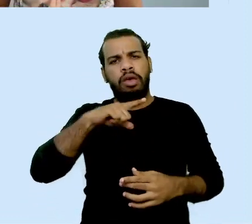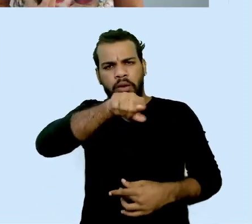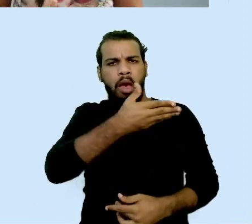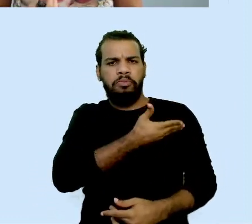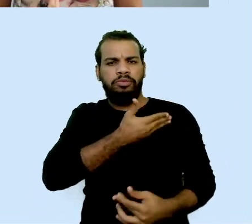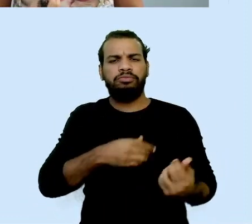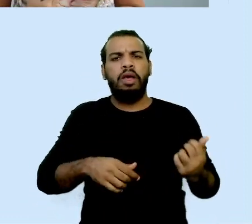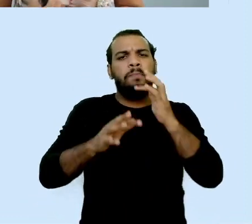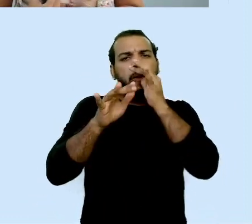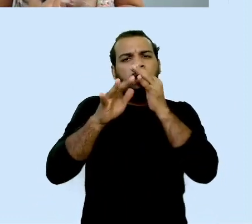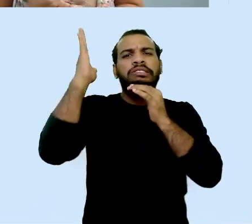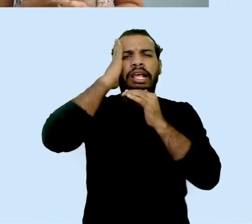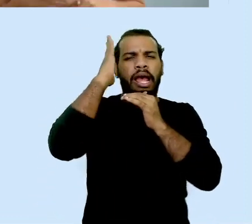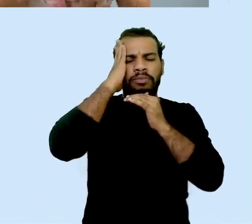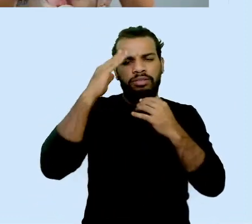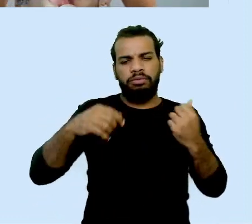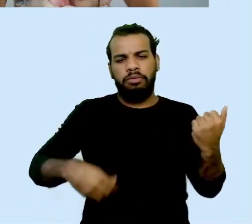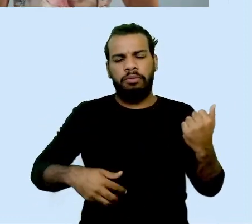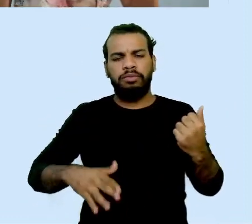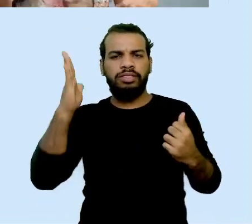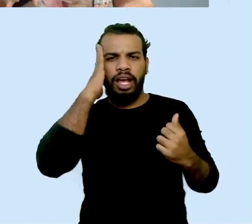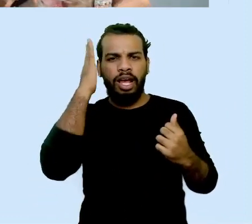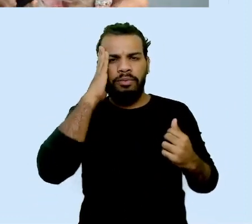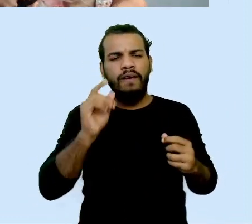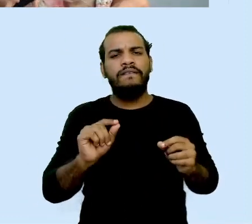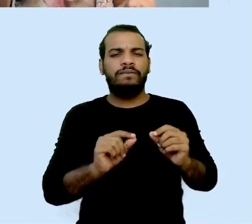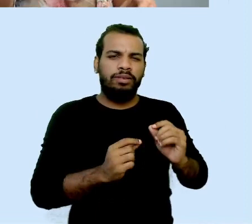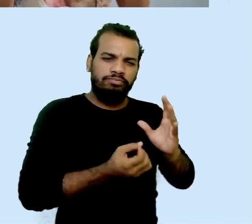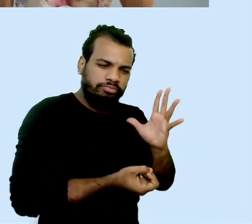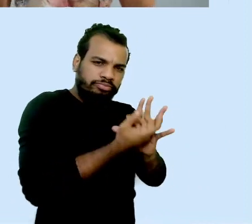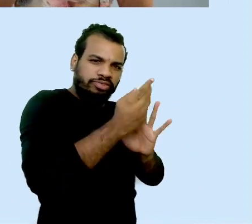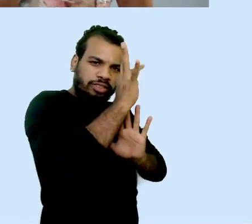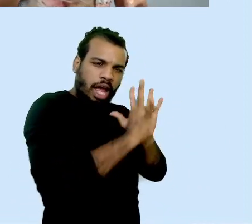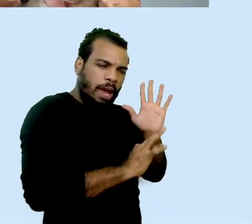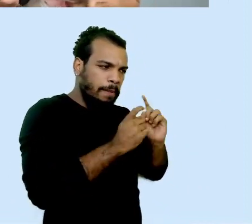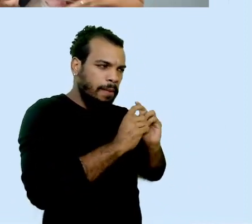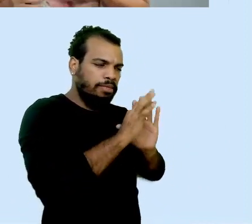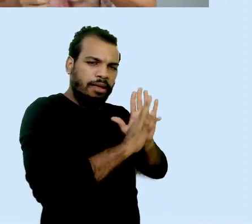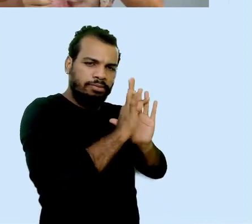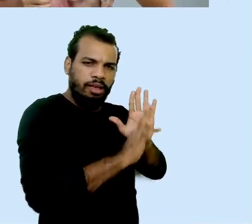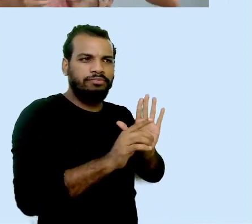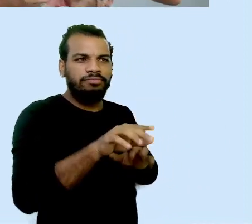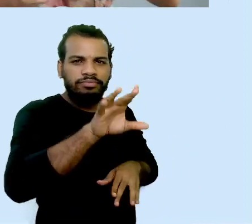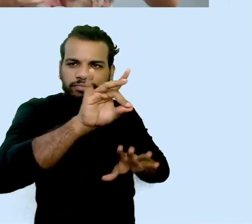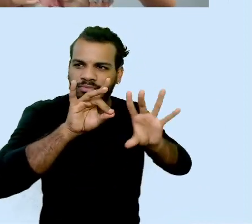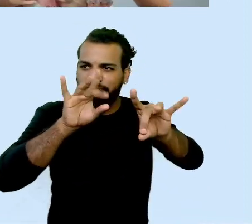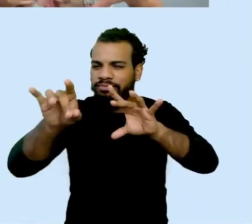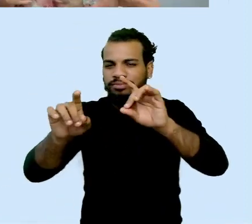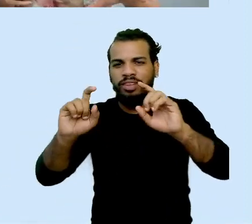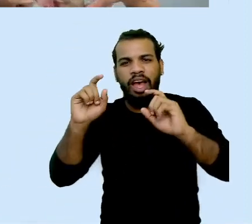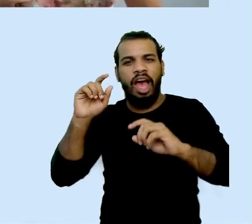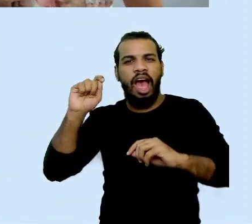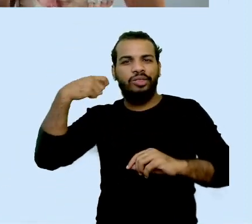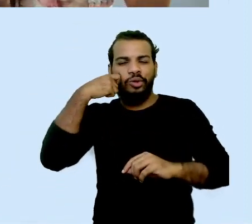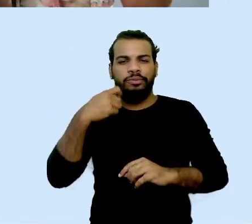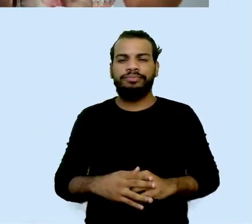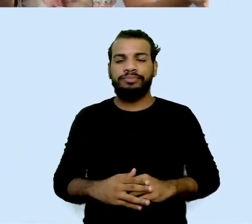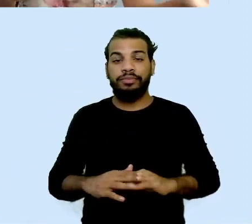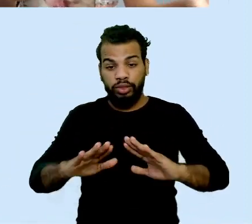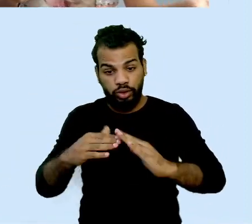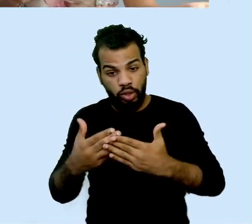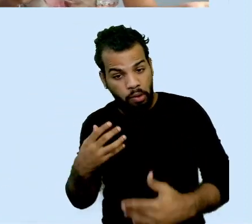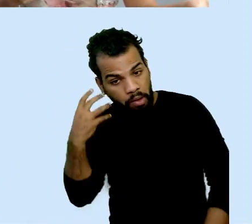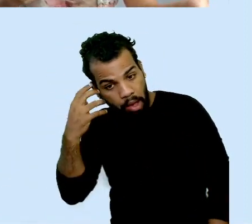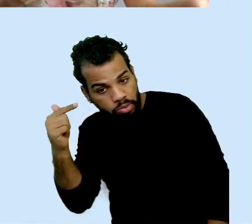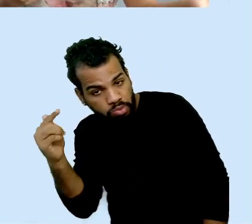alguém que toca flauta. Separa um texto legal, alguns atores. Se na sua escola não tem rádio, né, pode